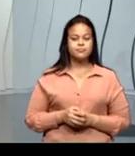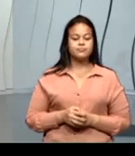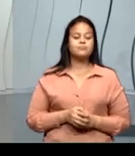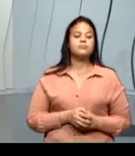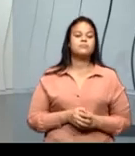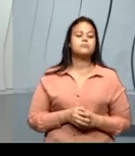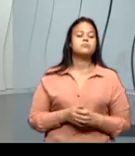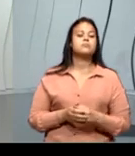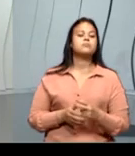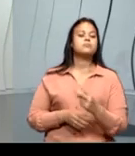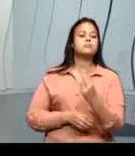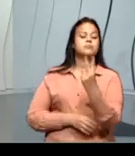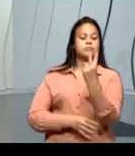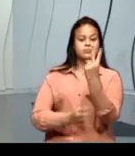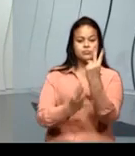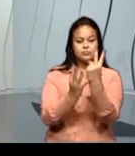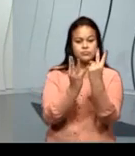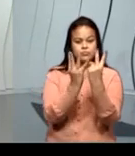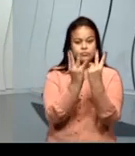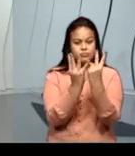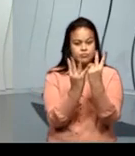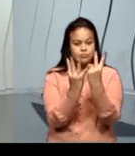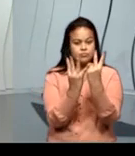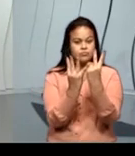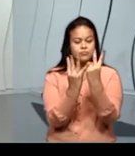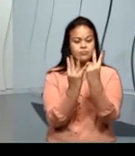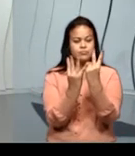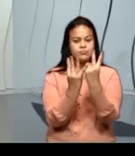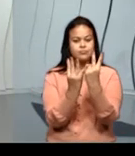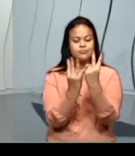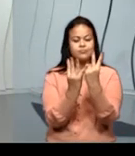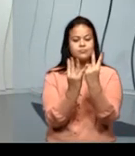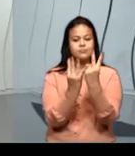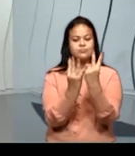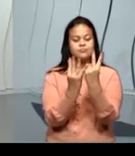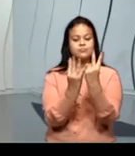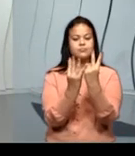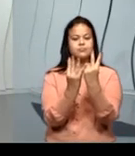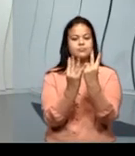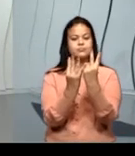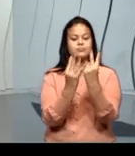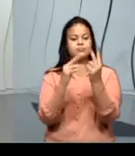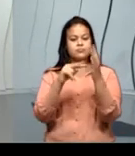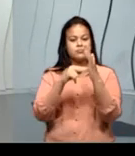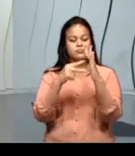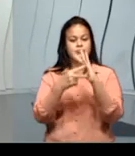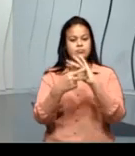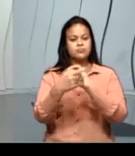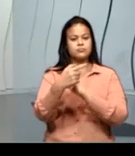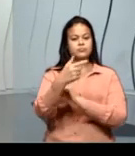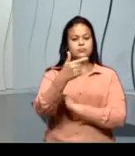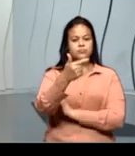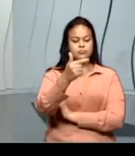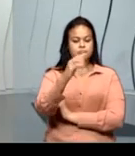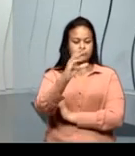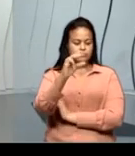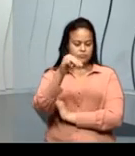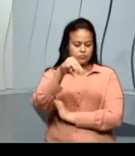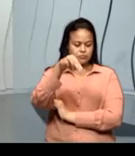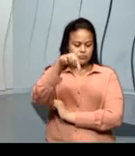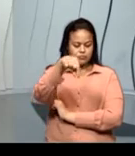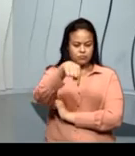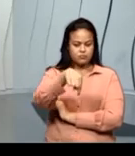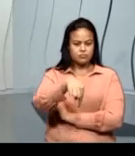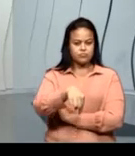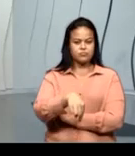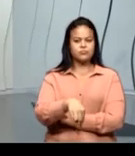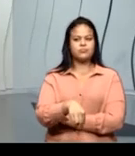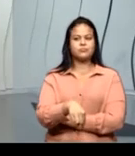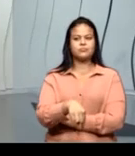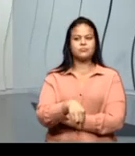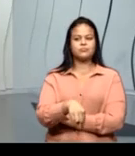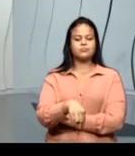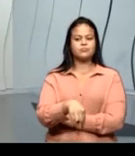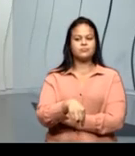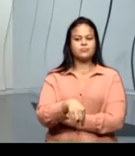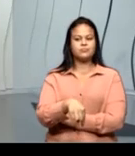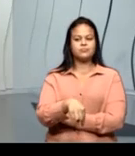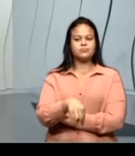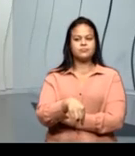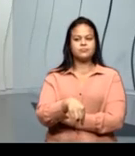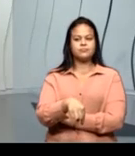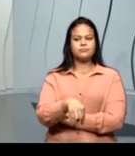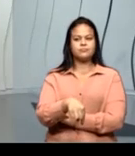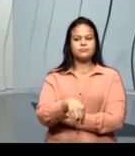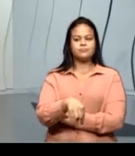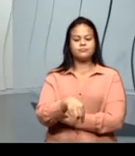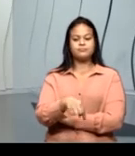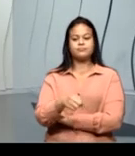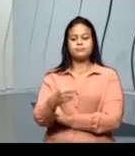4, ele é 2 centímetros vertical para baixo. Já o outro vetor, que é o vetor